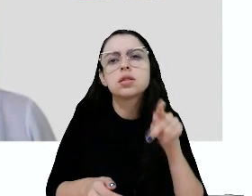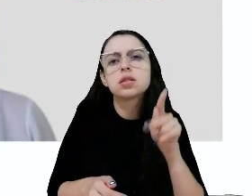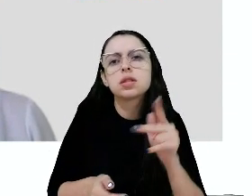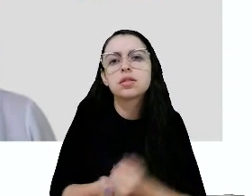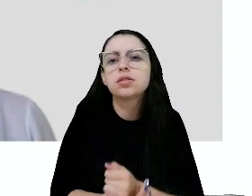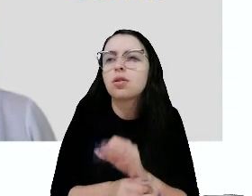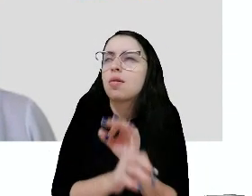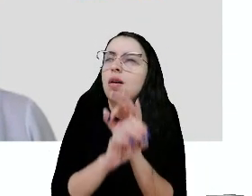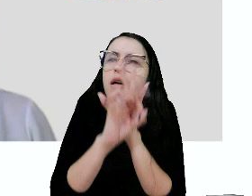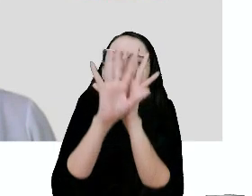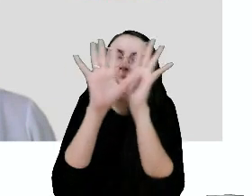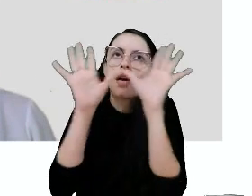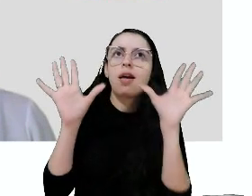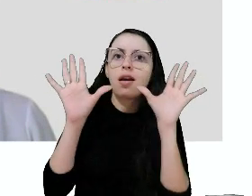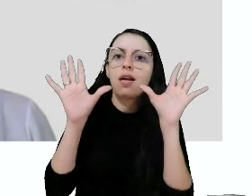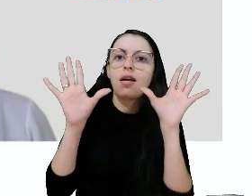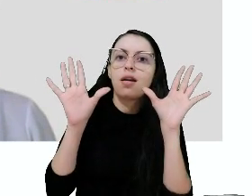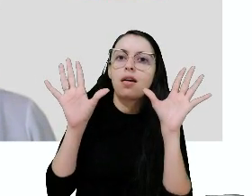com brilhantismo.